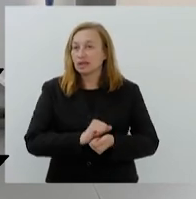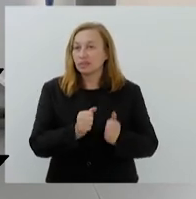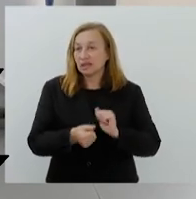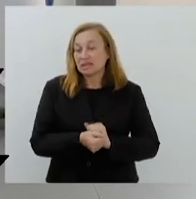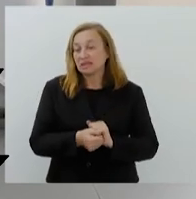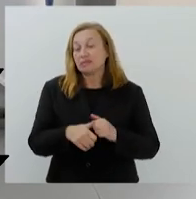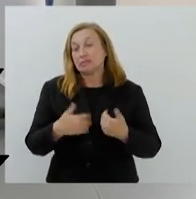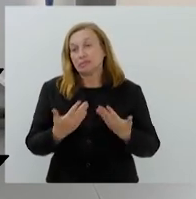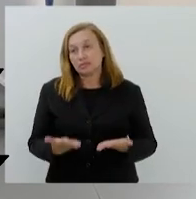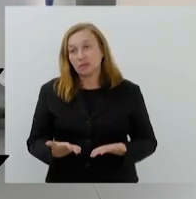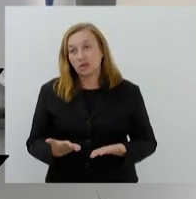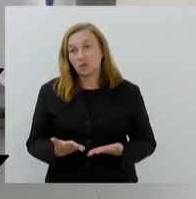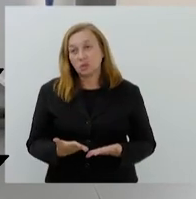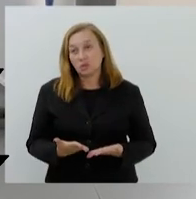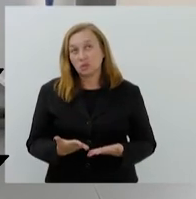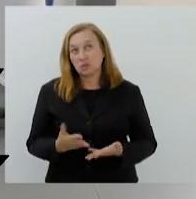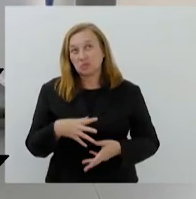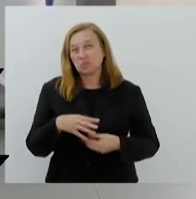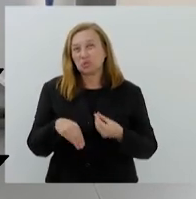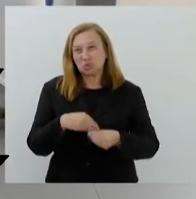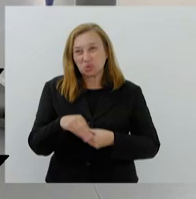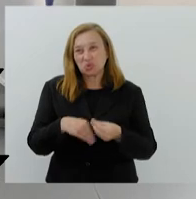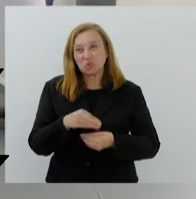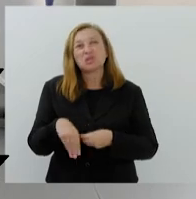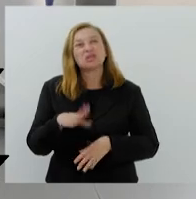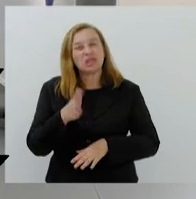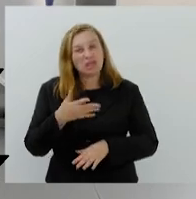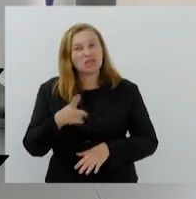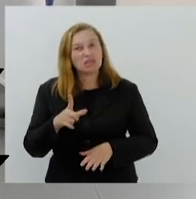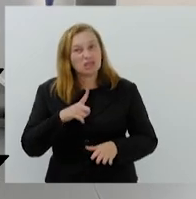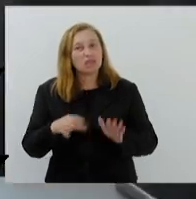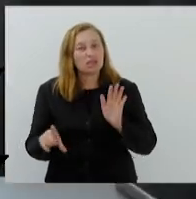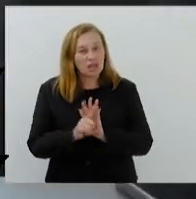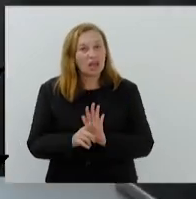então é uma mescla, né, do que já está previsto nessa situação.